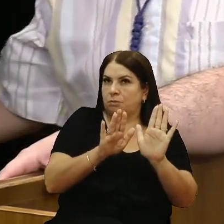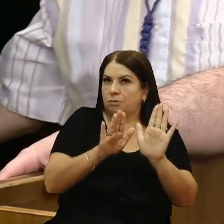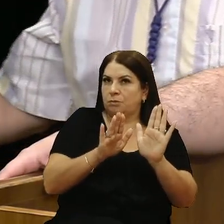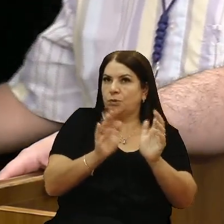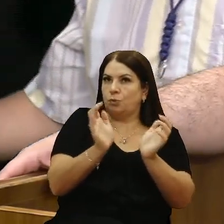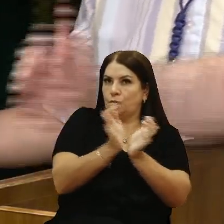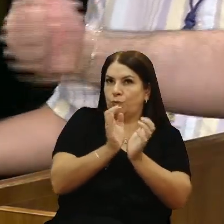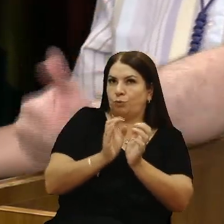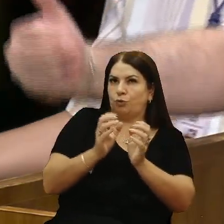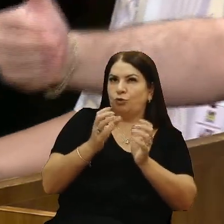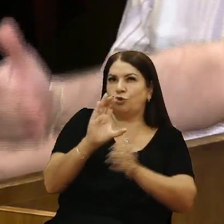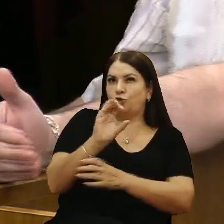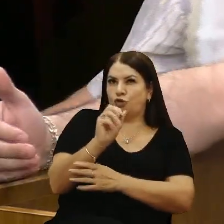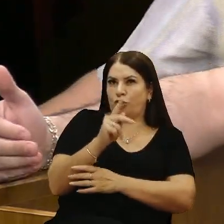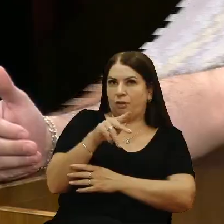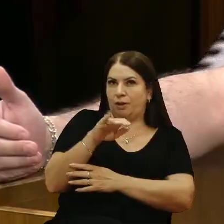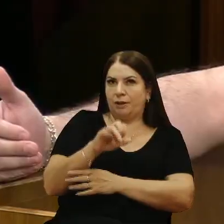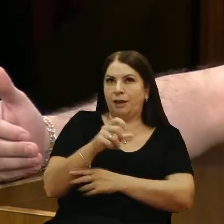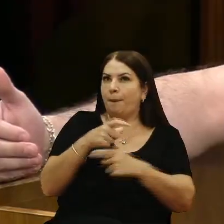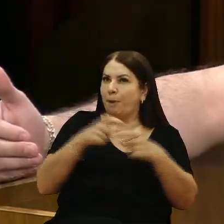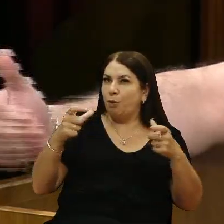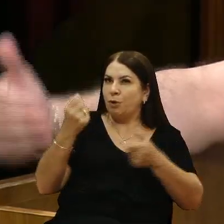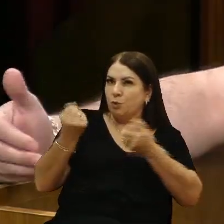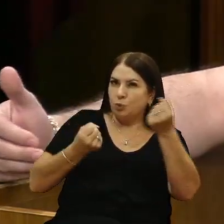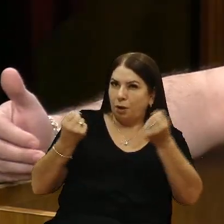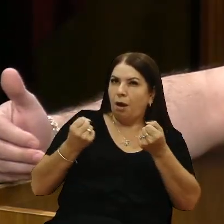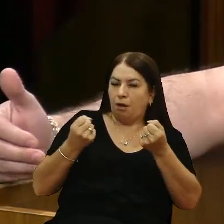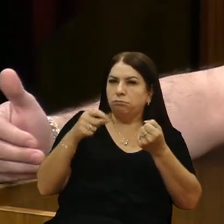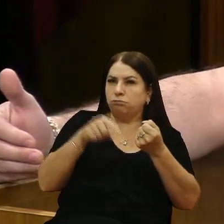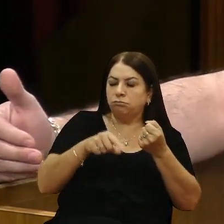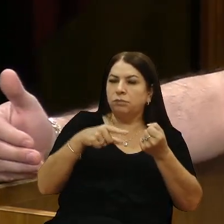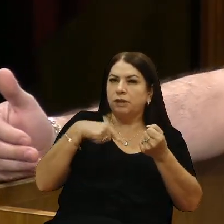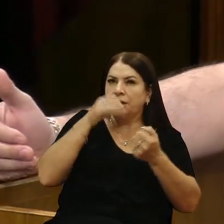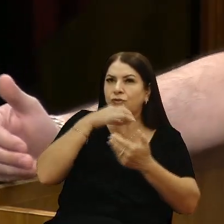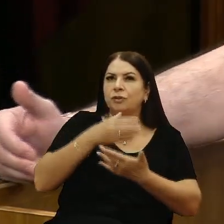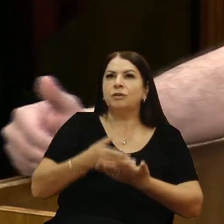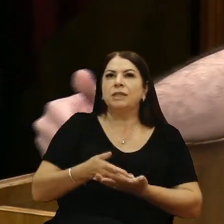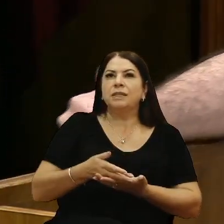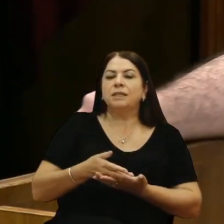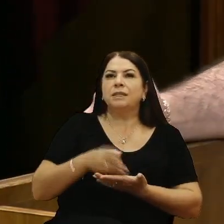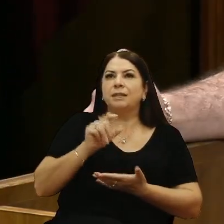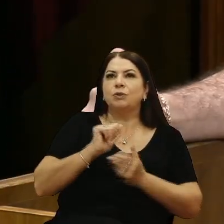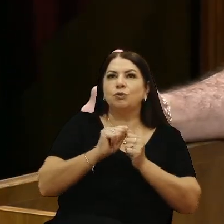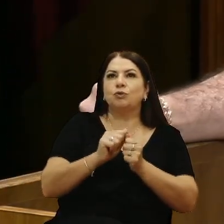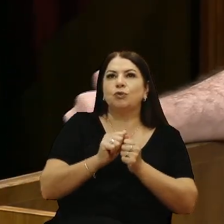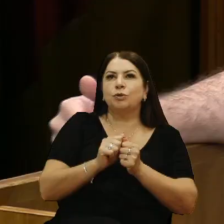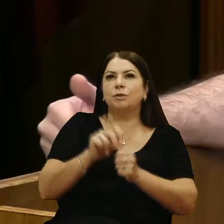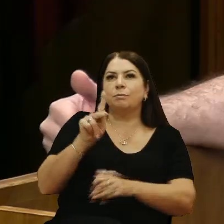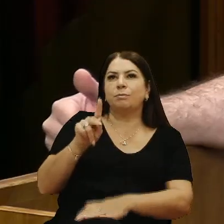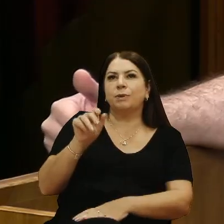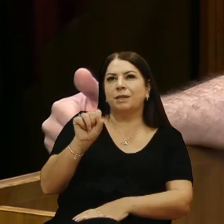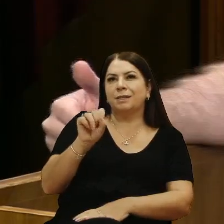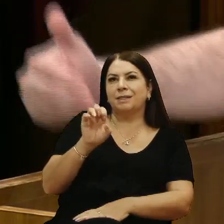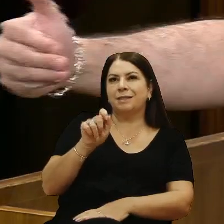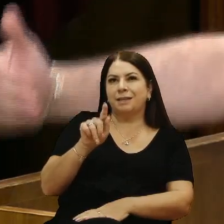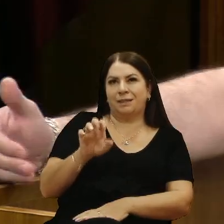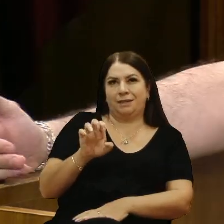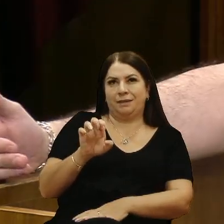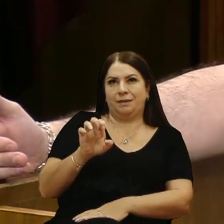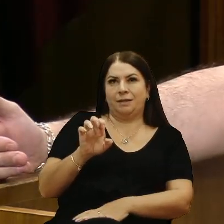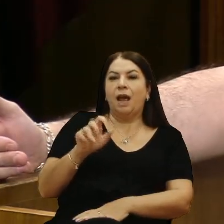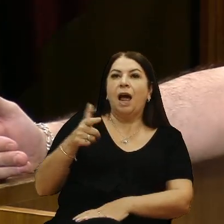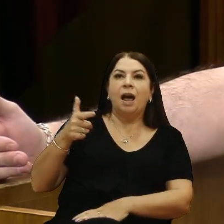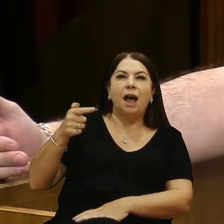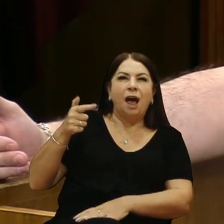de Choque, a maioria das viaturas que tem, que é daqui de Caxias do Sul, é através do PSEG. Os